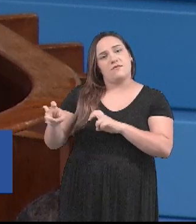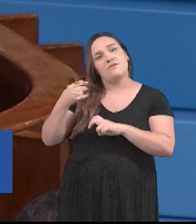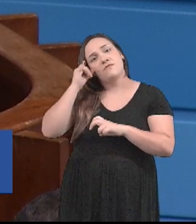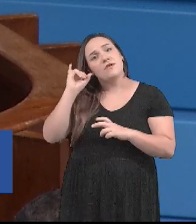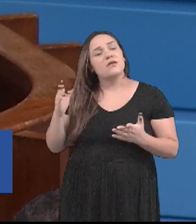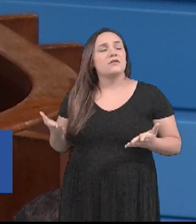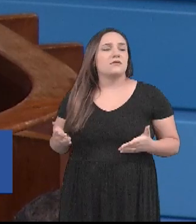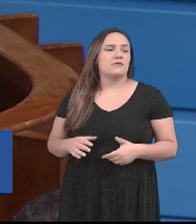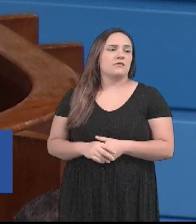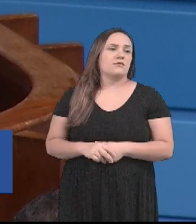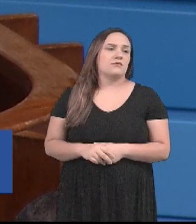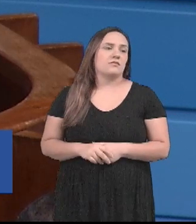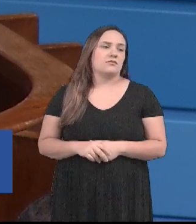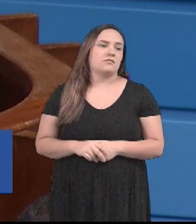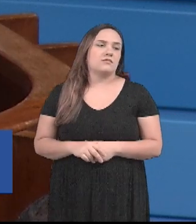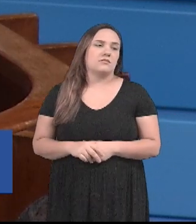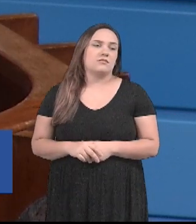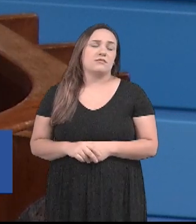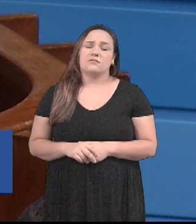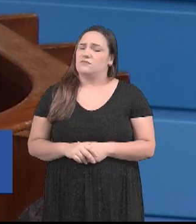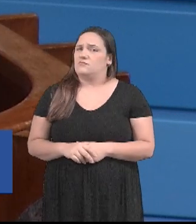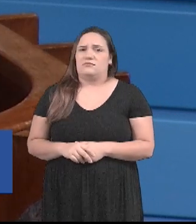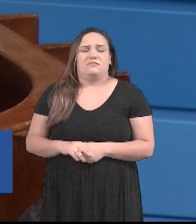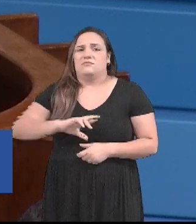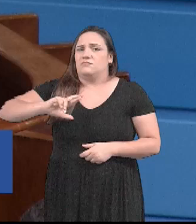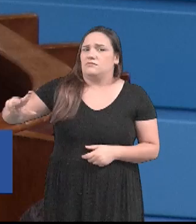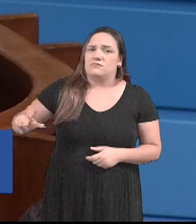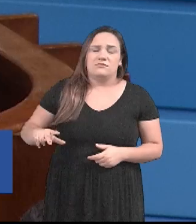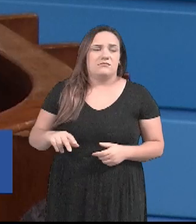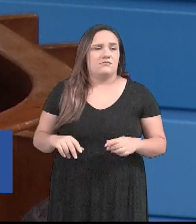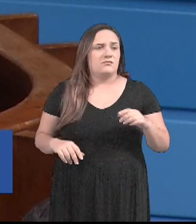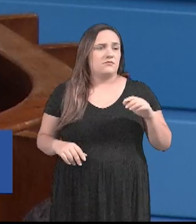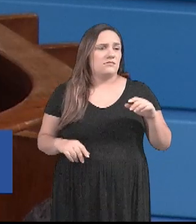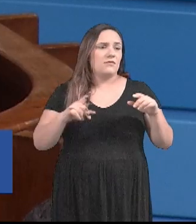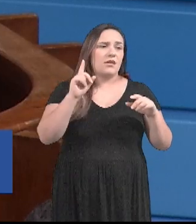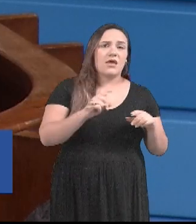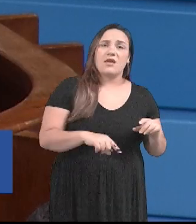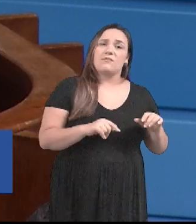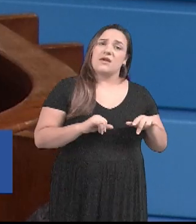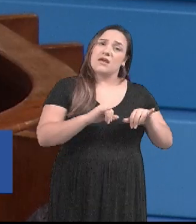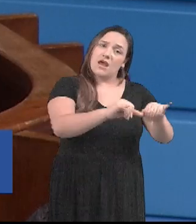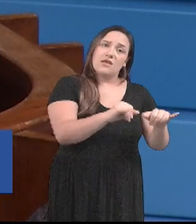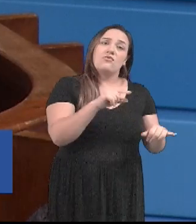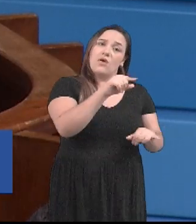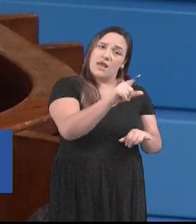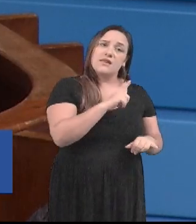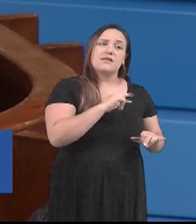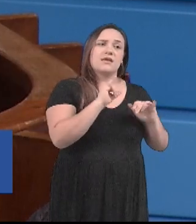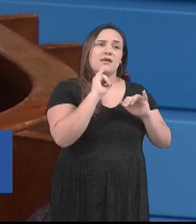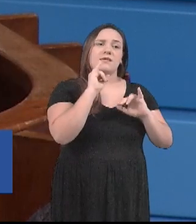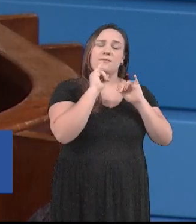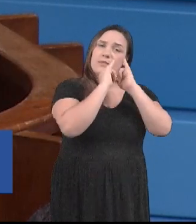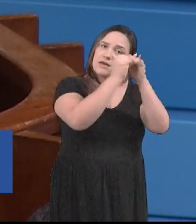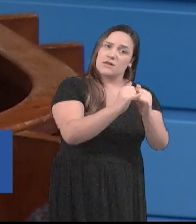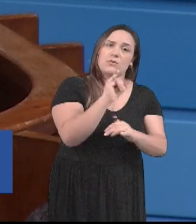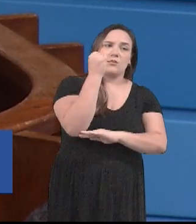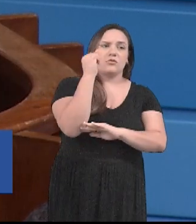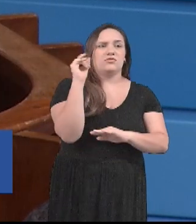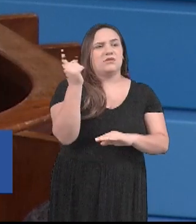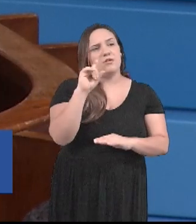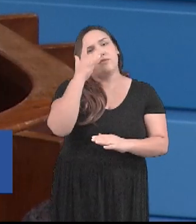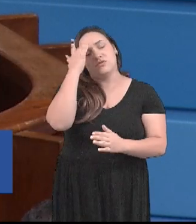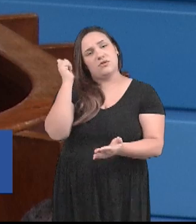que considerar beneficiário da política fiscal, seria quem está vendendo, que seria o supermercado. Não quem